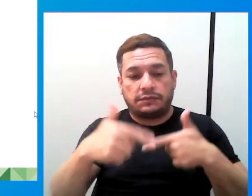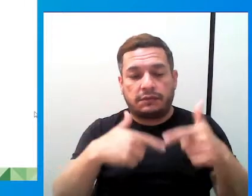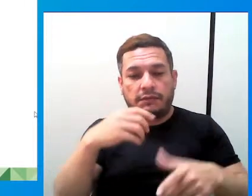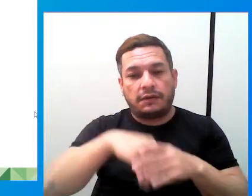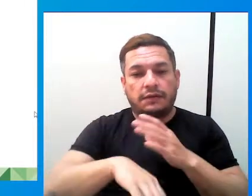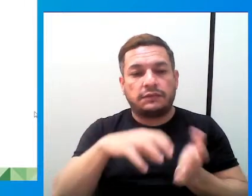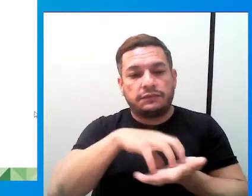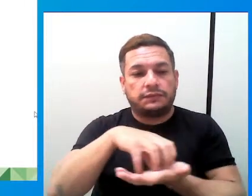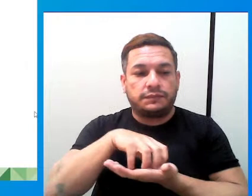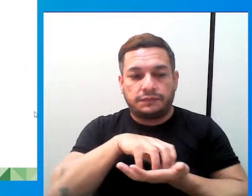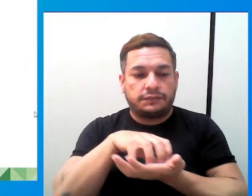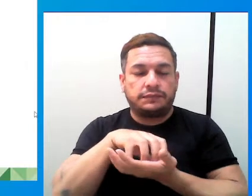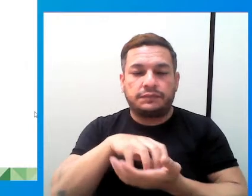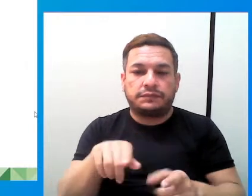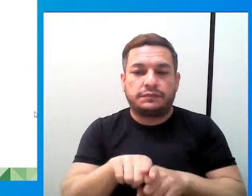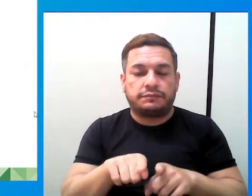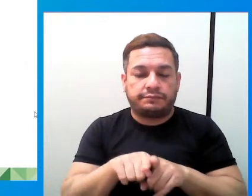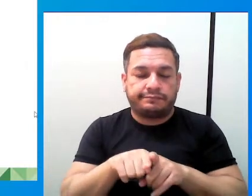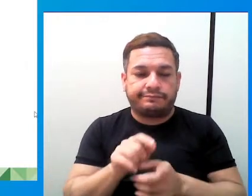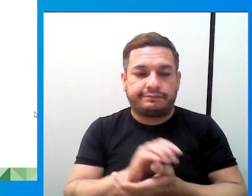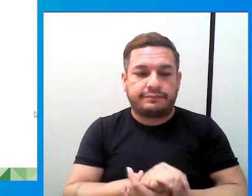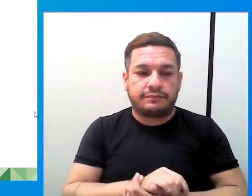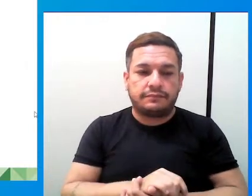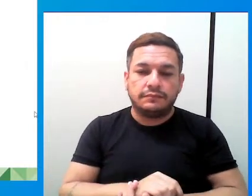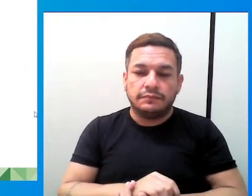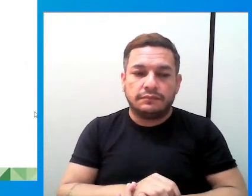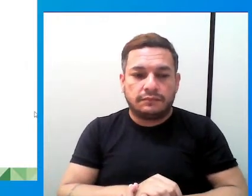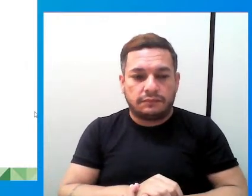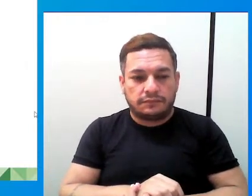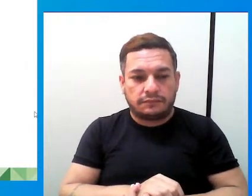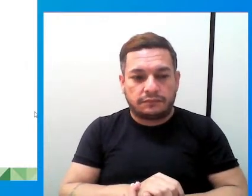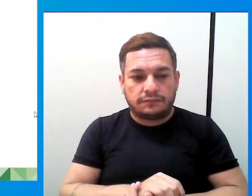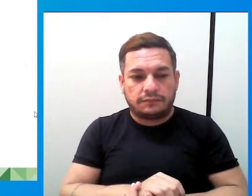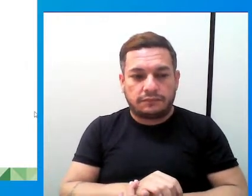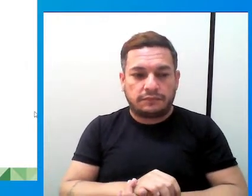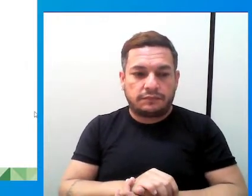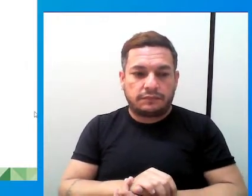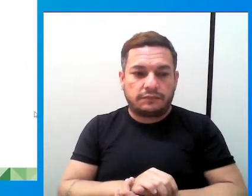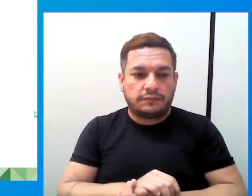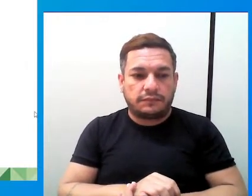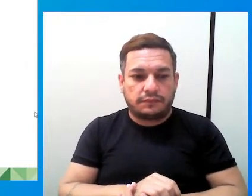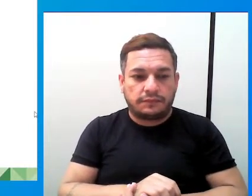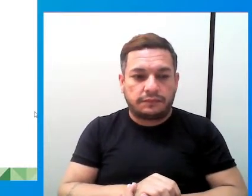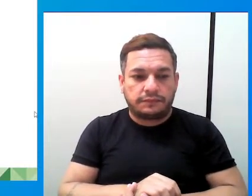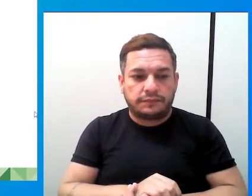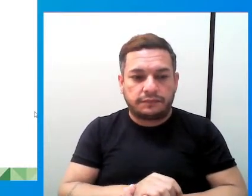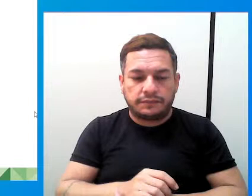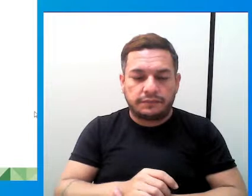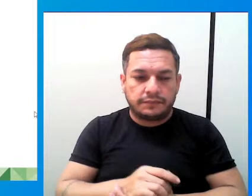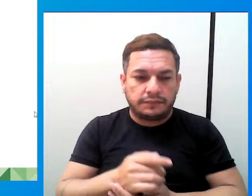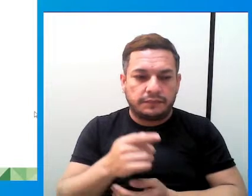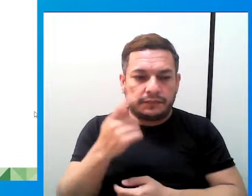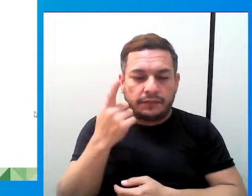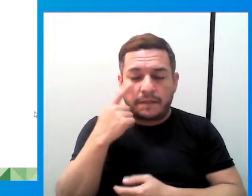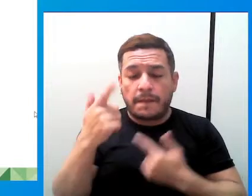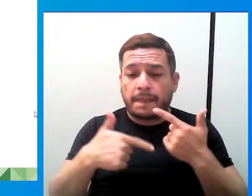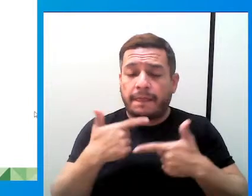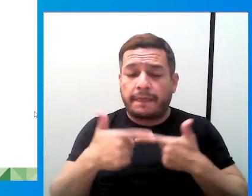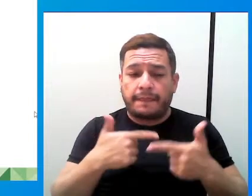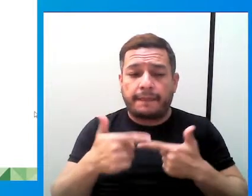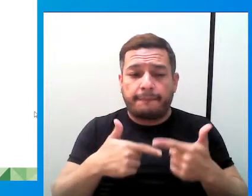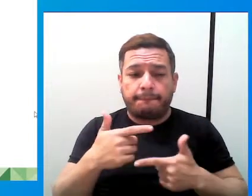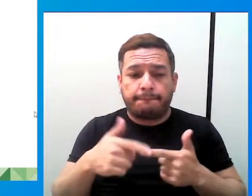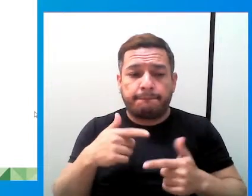comissões, elas conseguiram de maneira muito, muito eficiente, fazer esse trabalho, né,